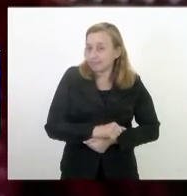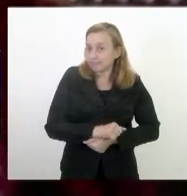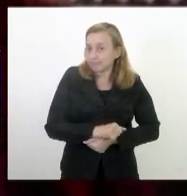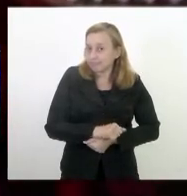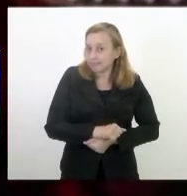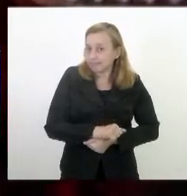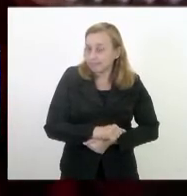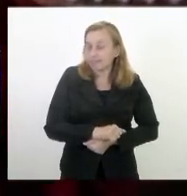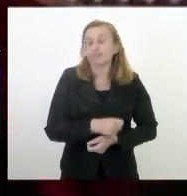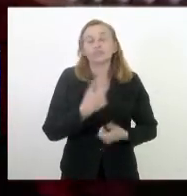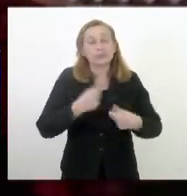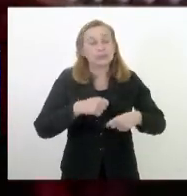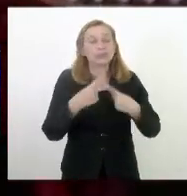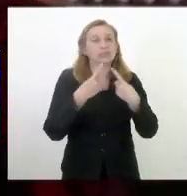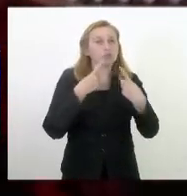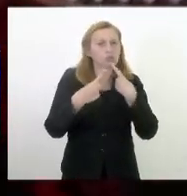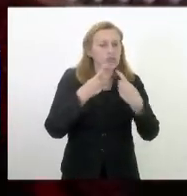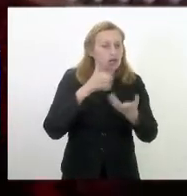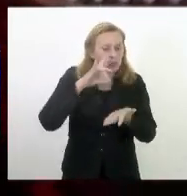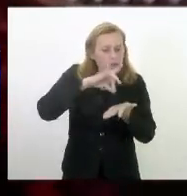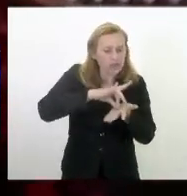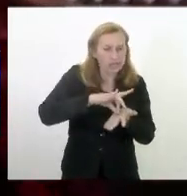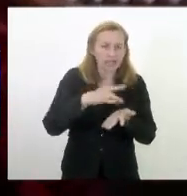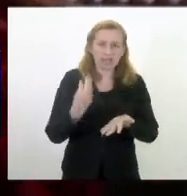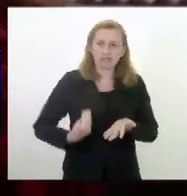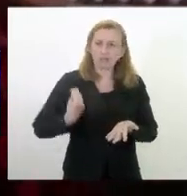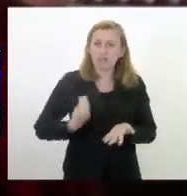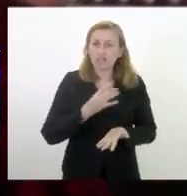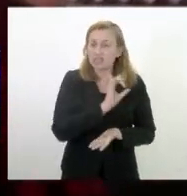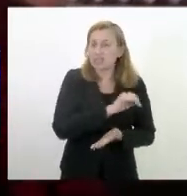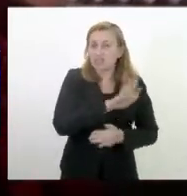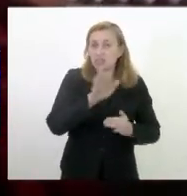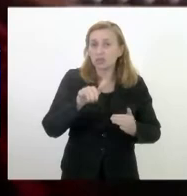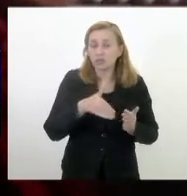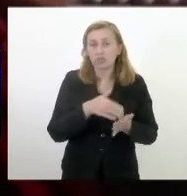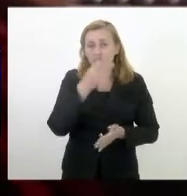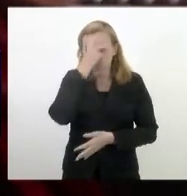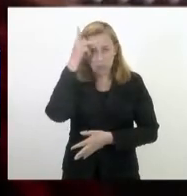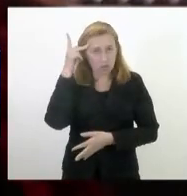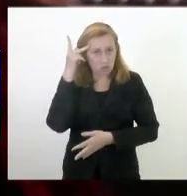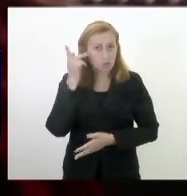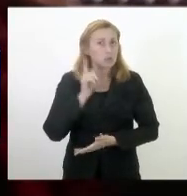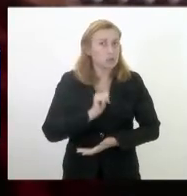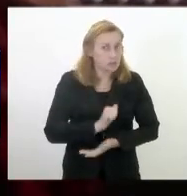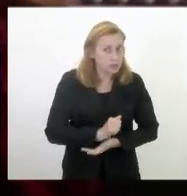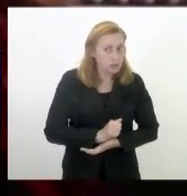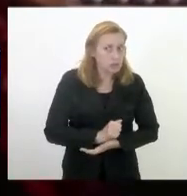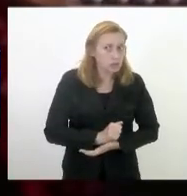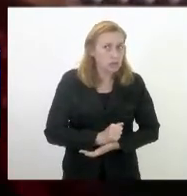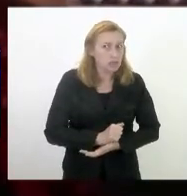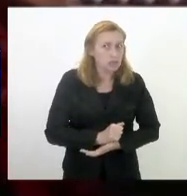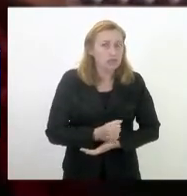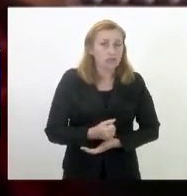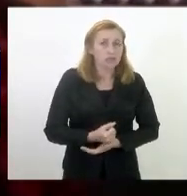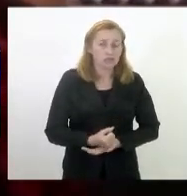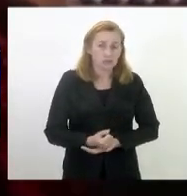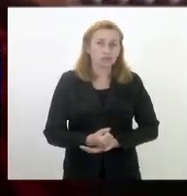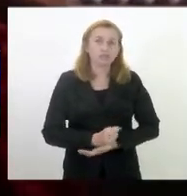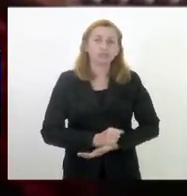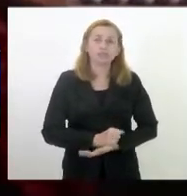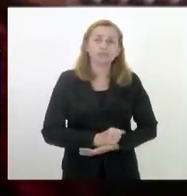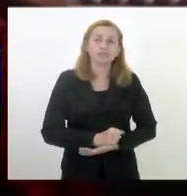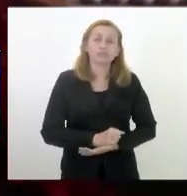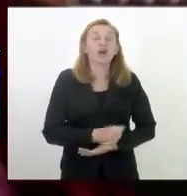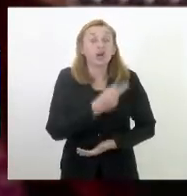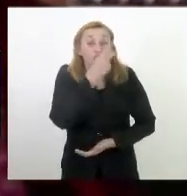completo diálogo com a realidade vivida pelas pessoas na concretude da vida diária.